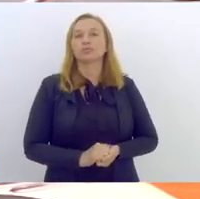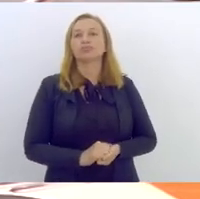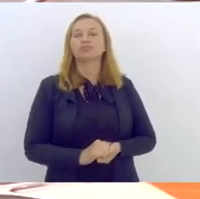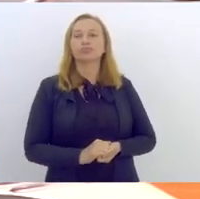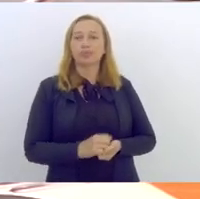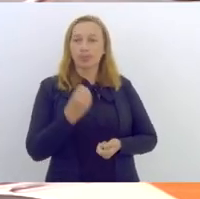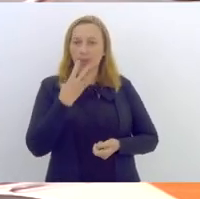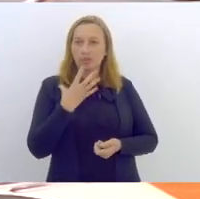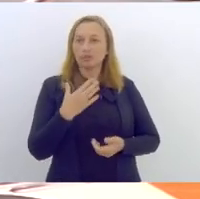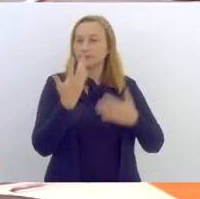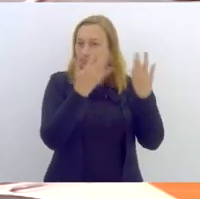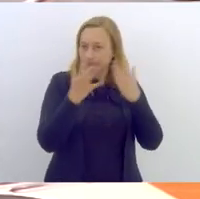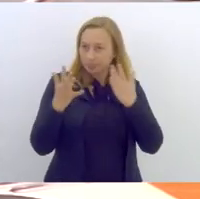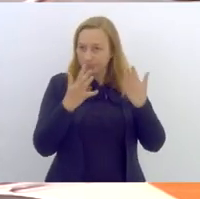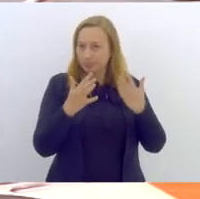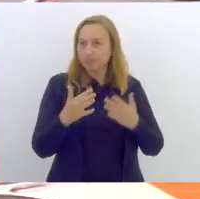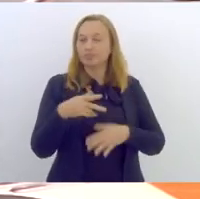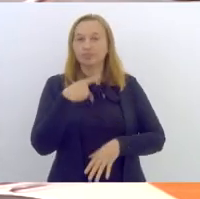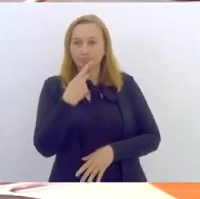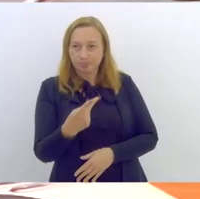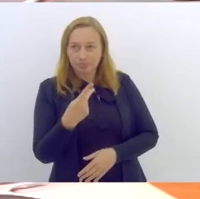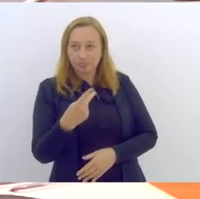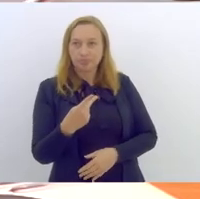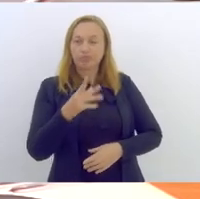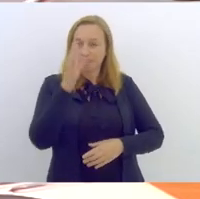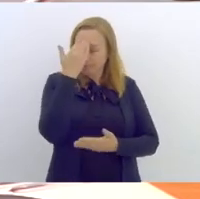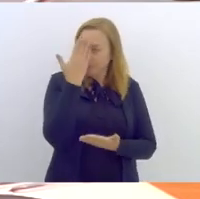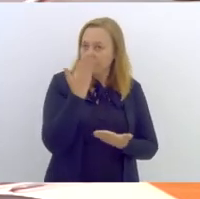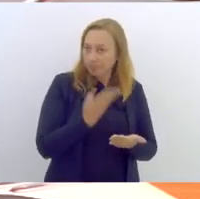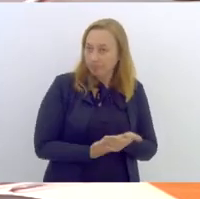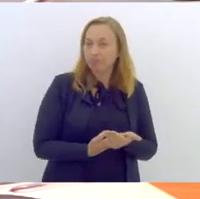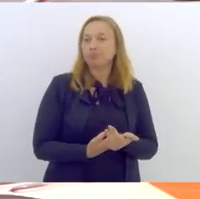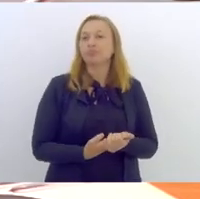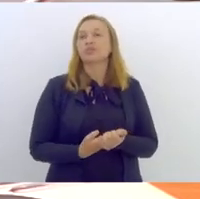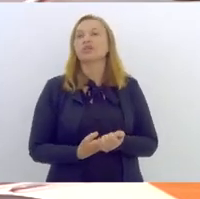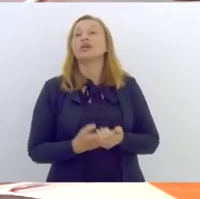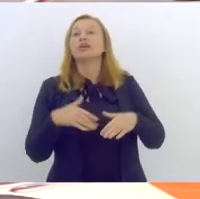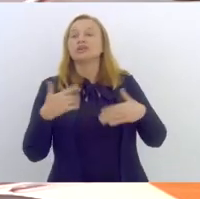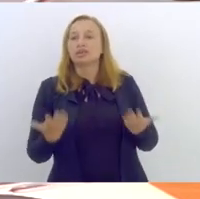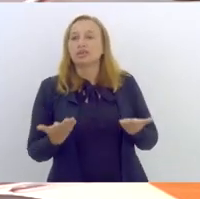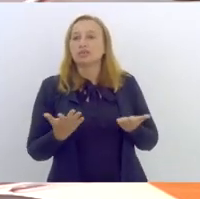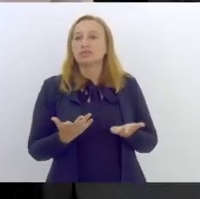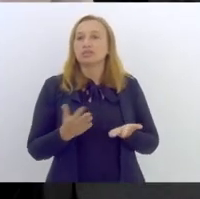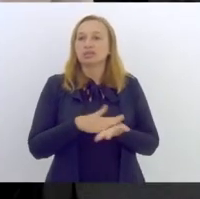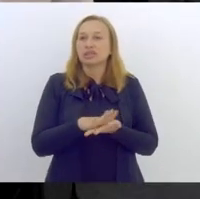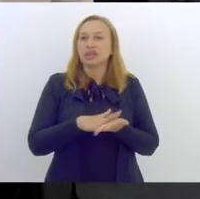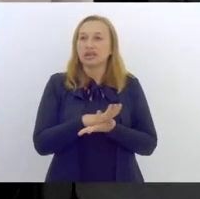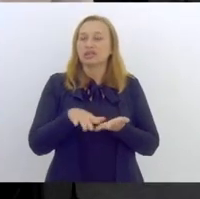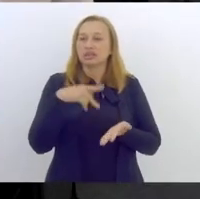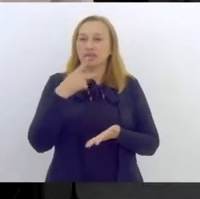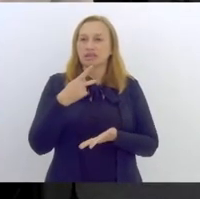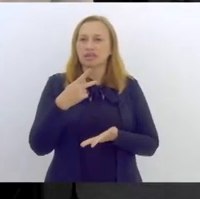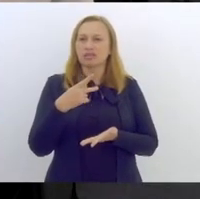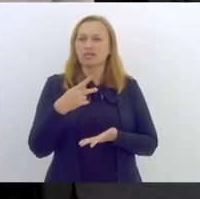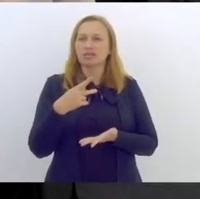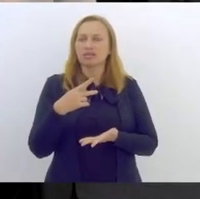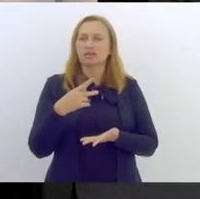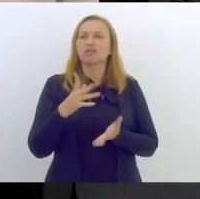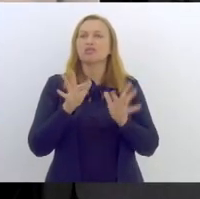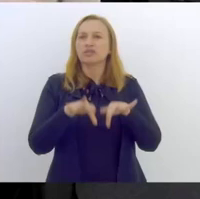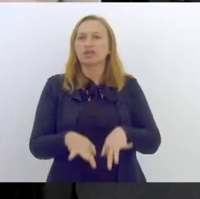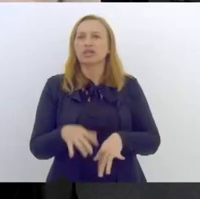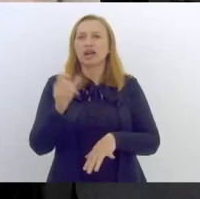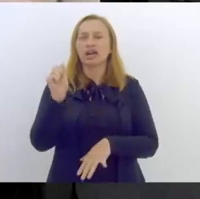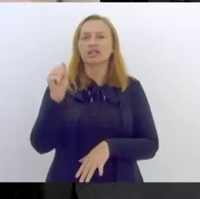produtiva parabéns pelo exploração pela confiança então não havendo mais quem queira para concluir